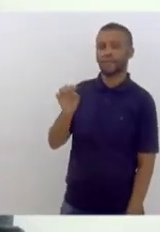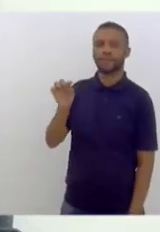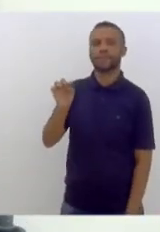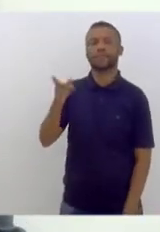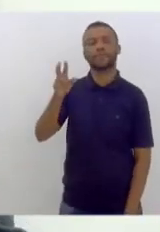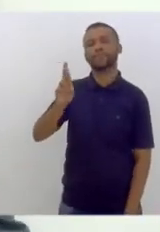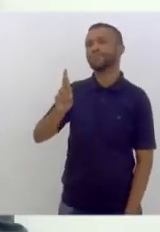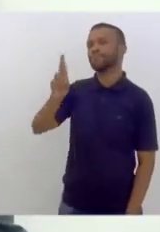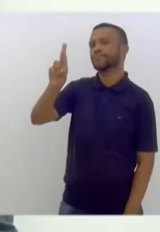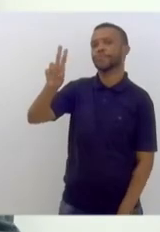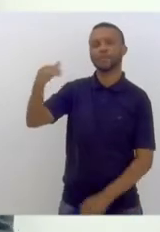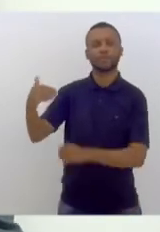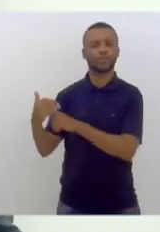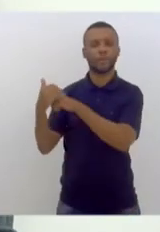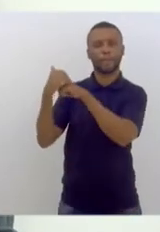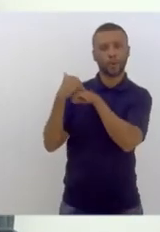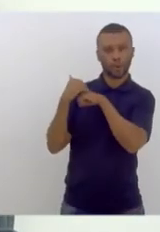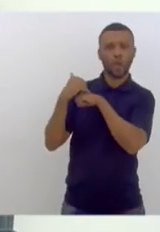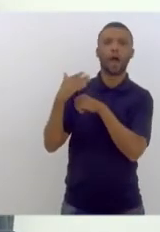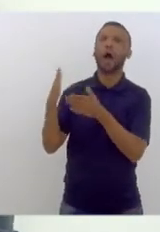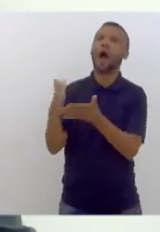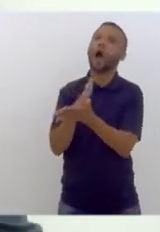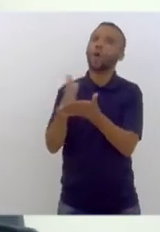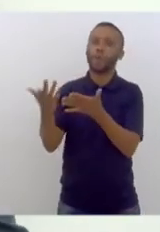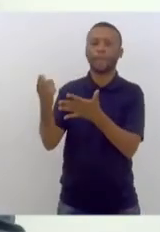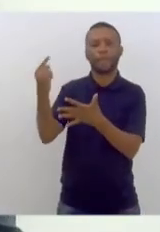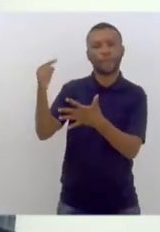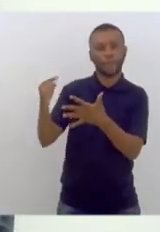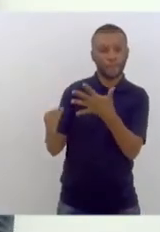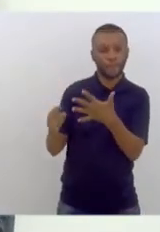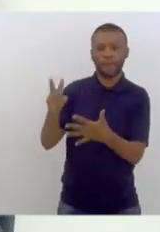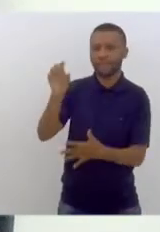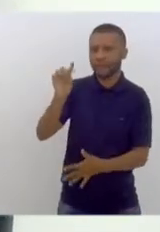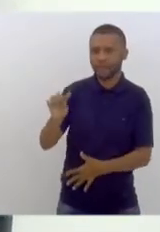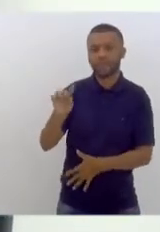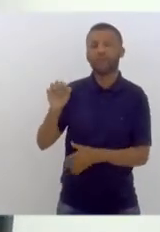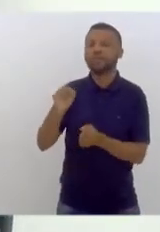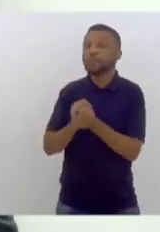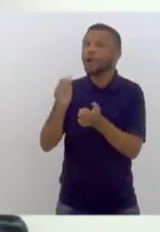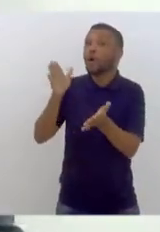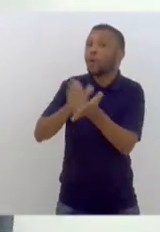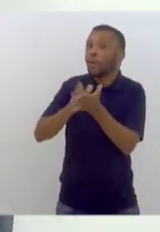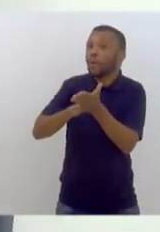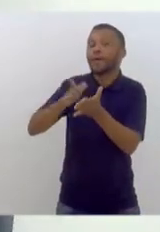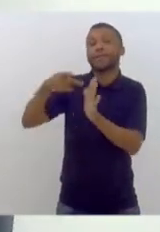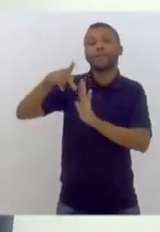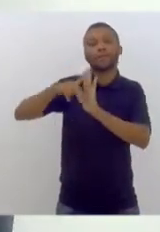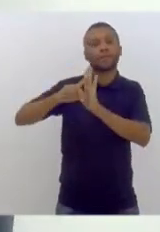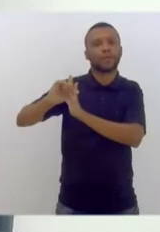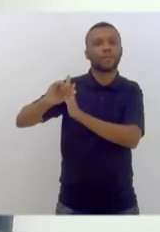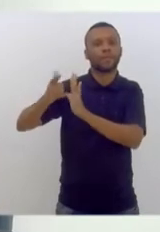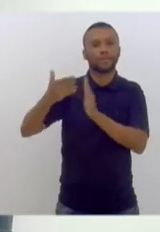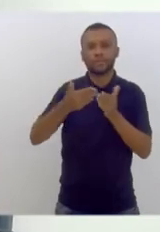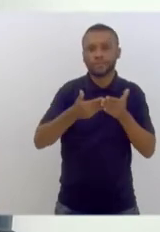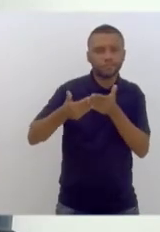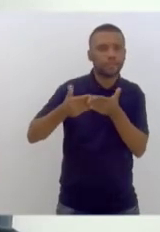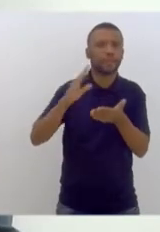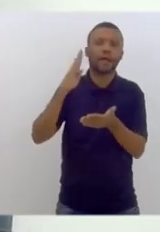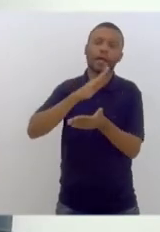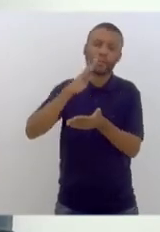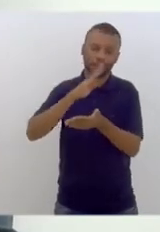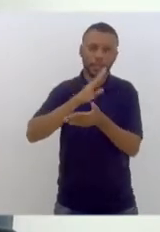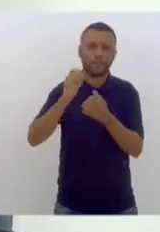dos atores que nos procurou algumas vezes e que, junto com a gente, cobrou que esse projeto fosse encaminhado com mais antecedência para essa